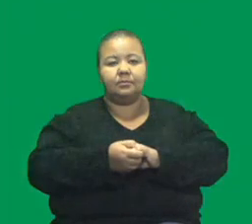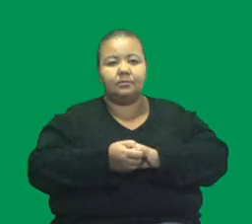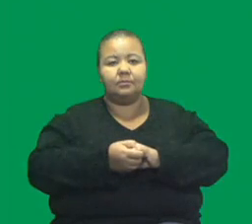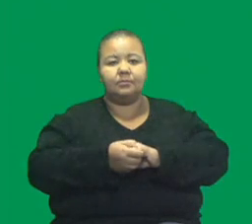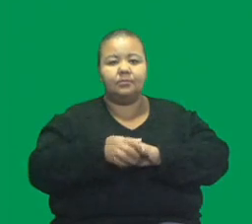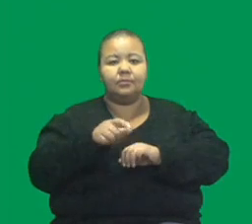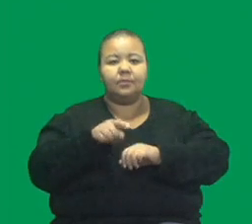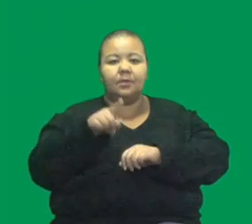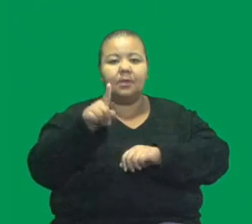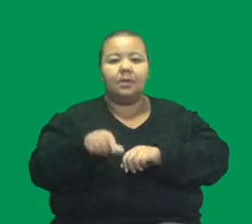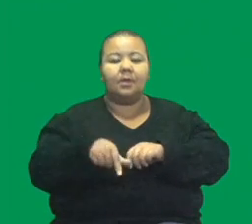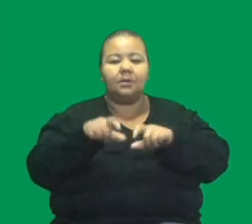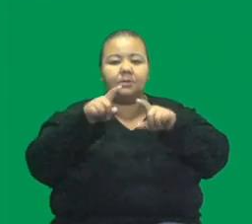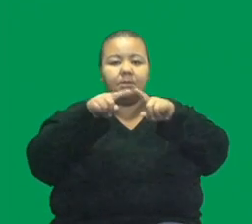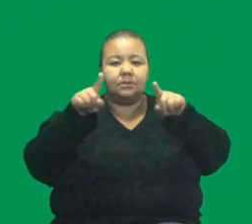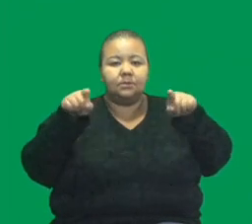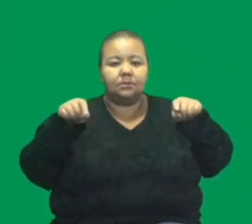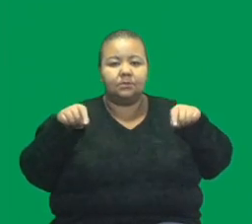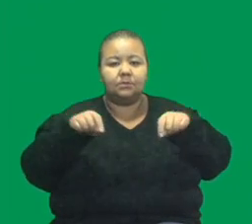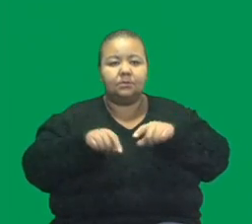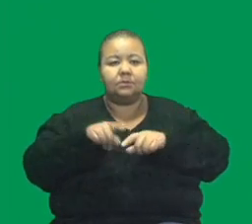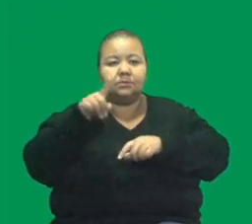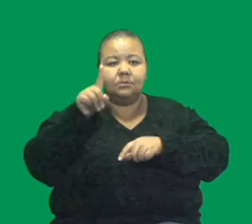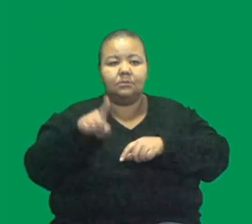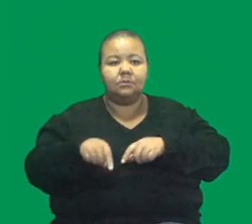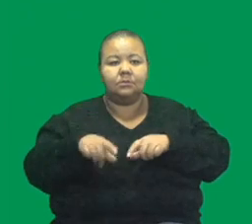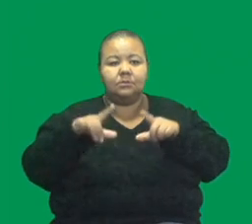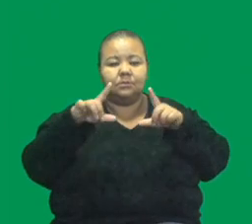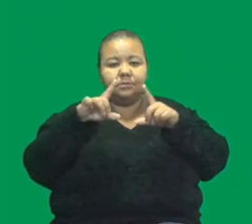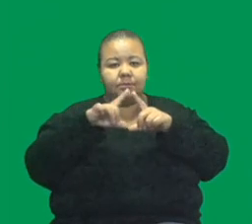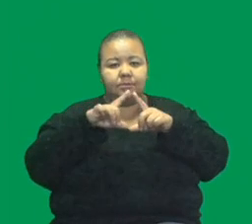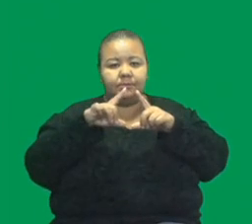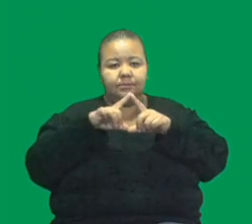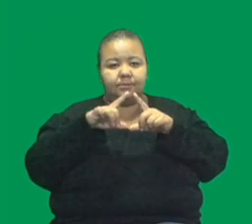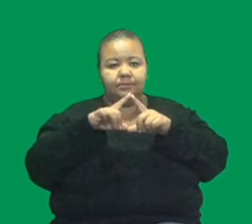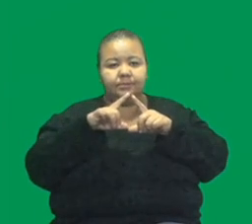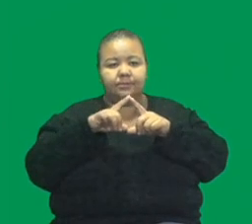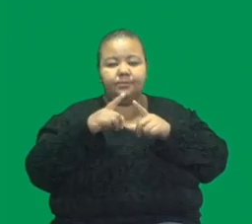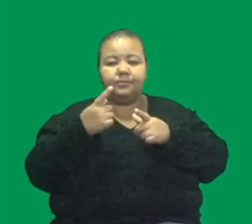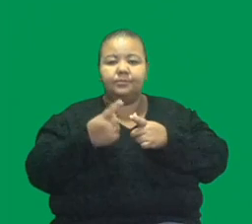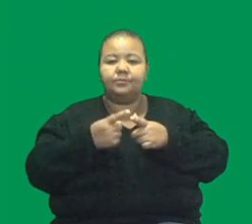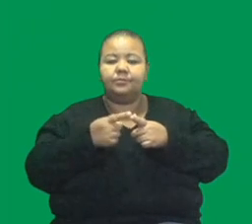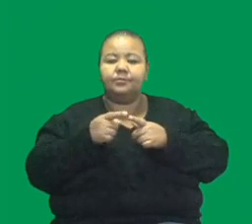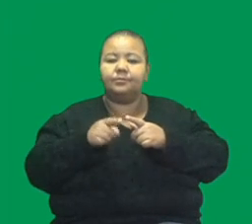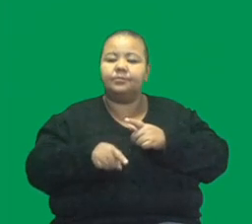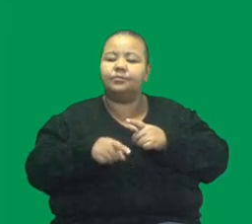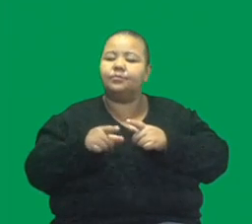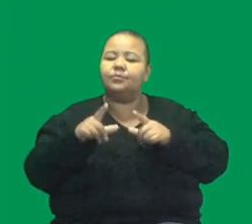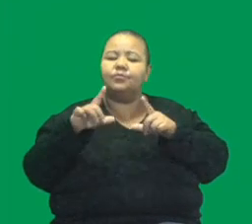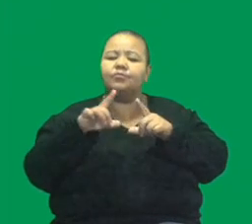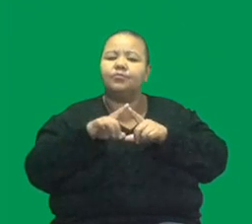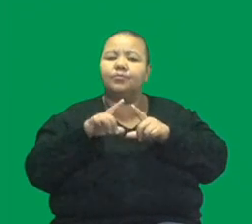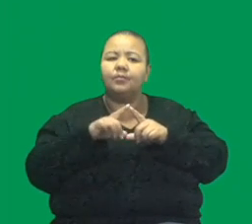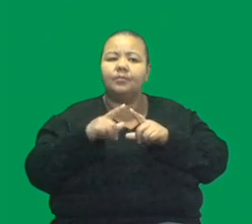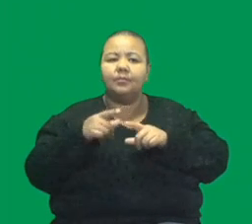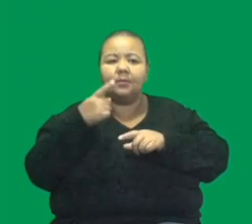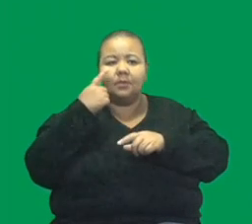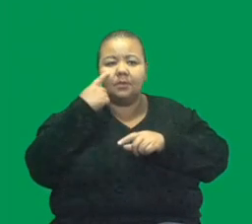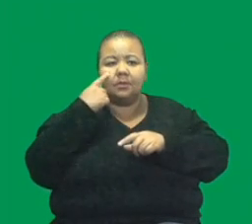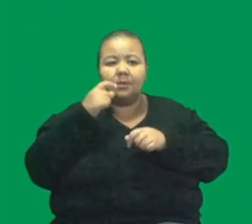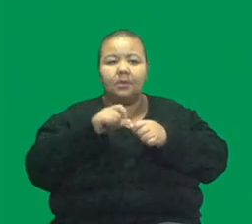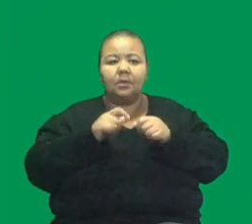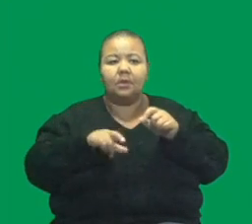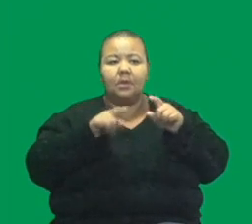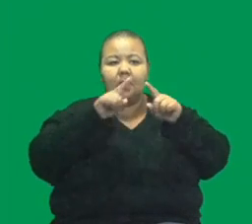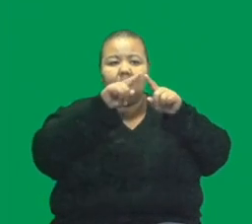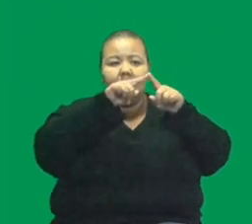Essa matriz, como a gente pode ver, ela é uma matriz triangular. Por que ela é triangular, professora? Olha aqui a nossa